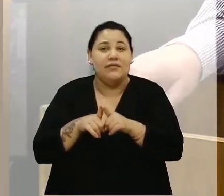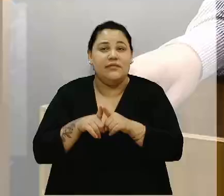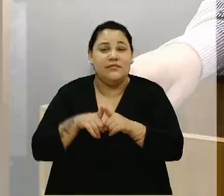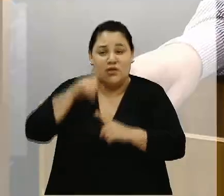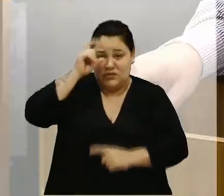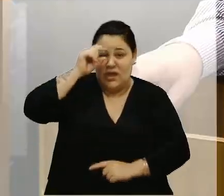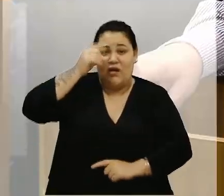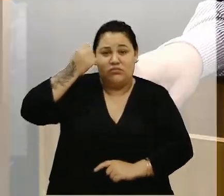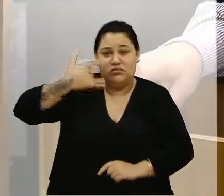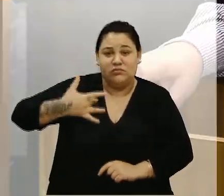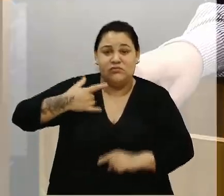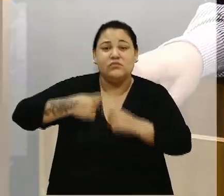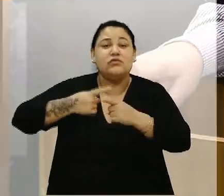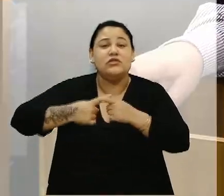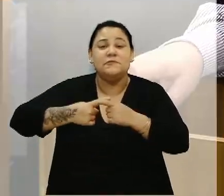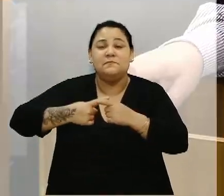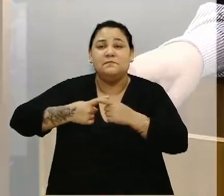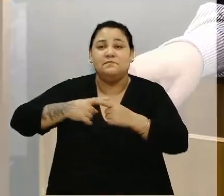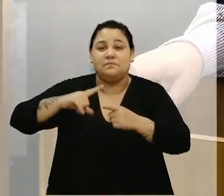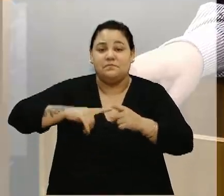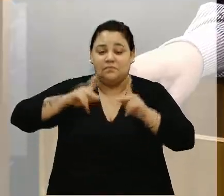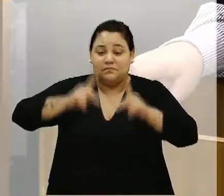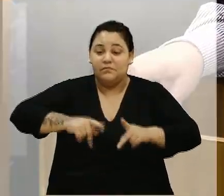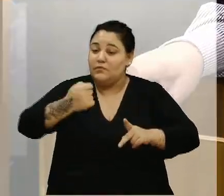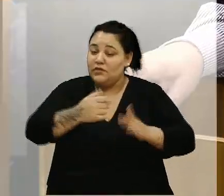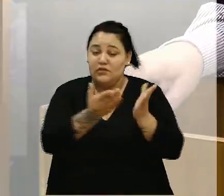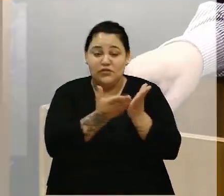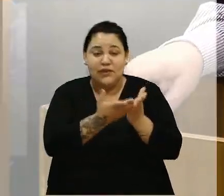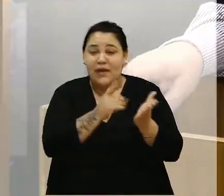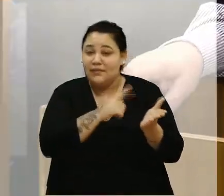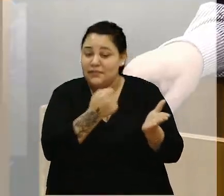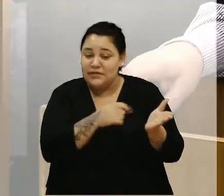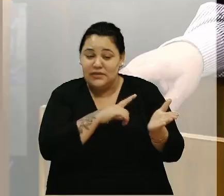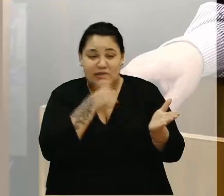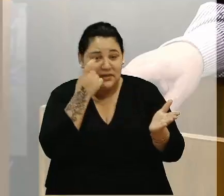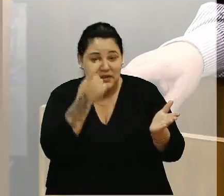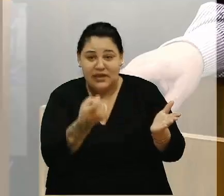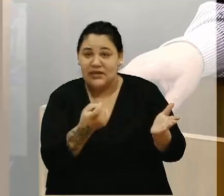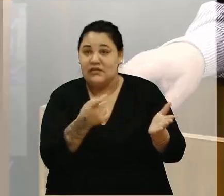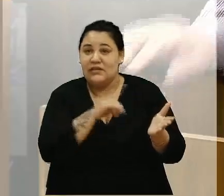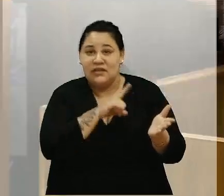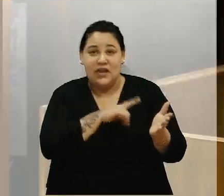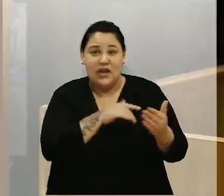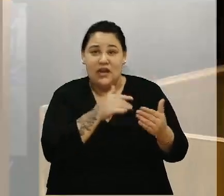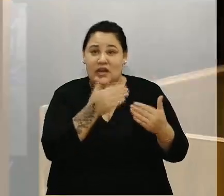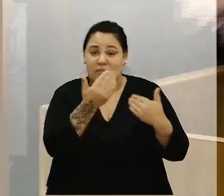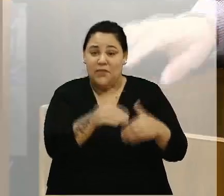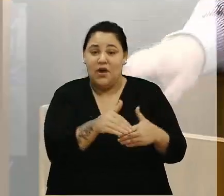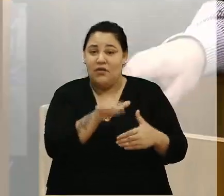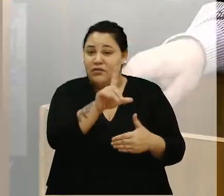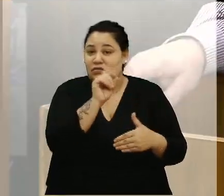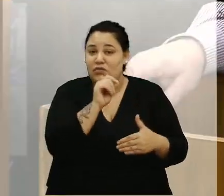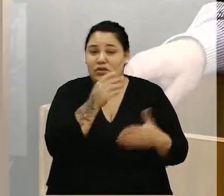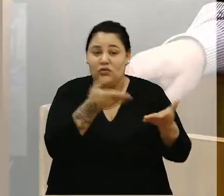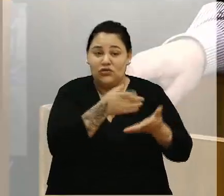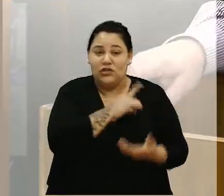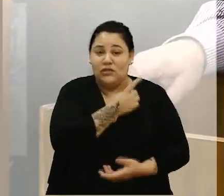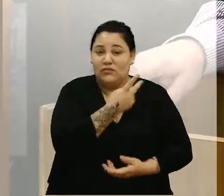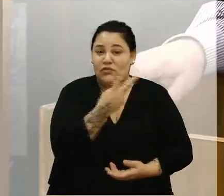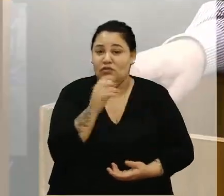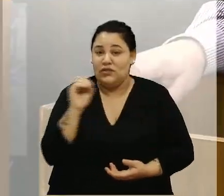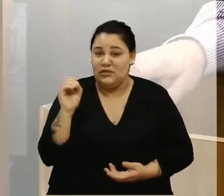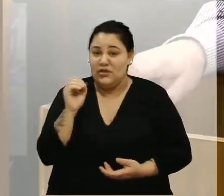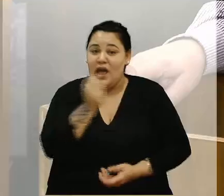Schalco, porque as pessoas têm que estudar, têm que se interessar, tem prova de seleção. Hoje é 1.200 alunos lá no